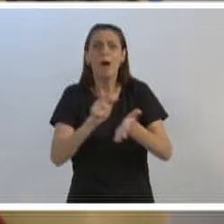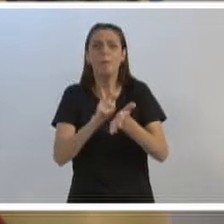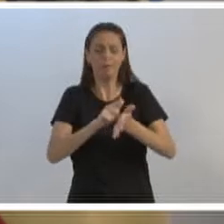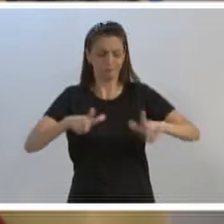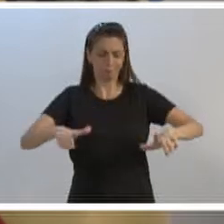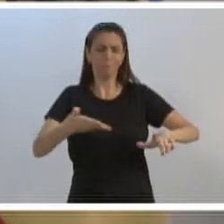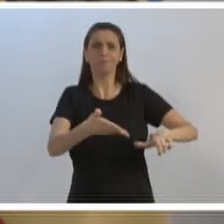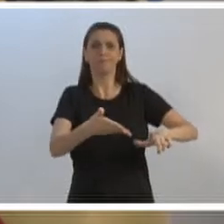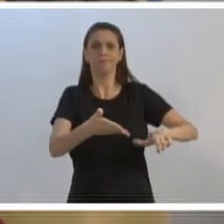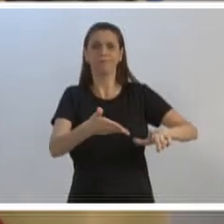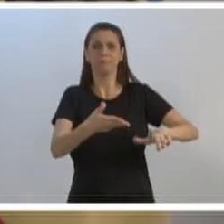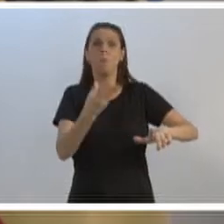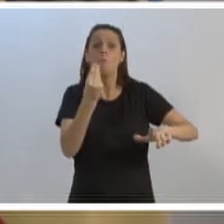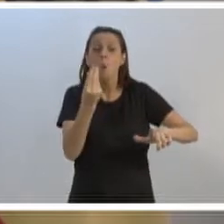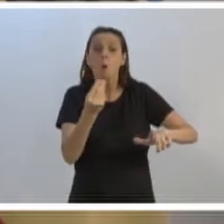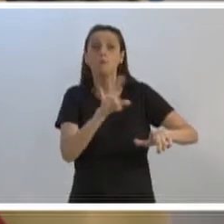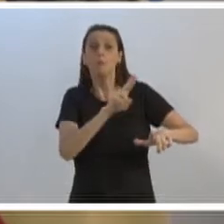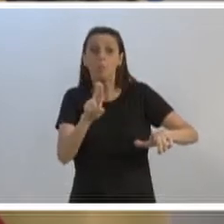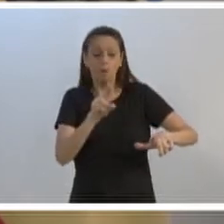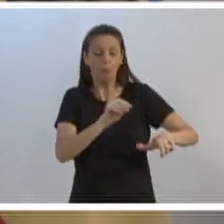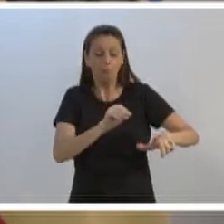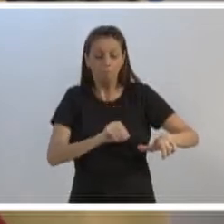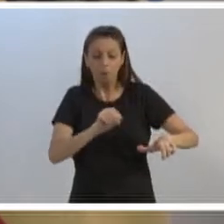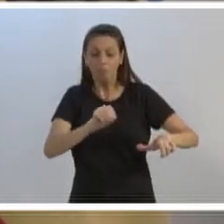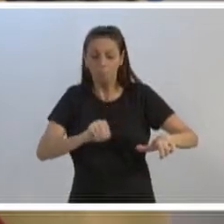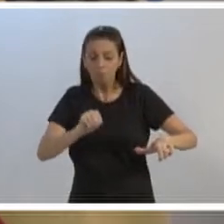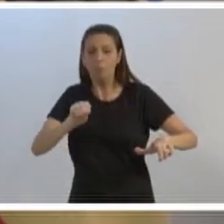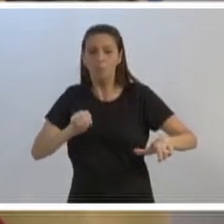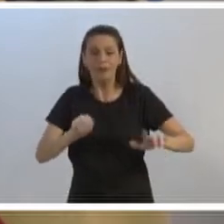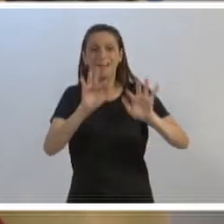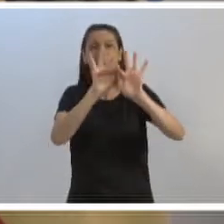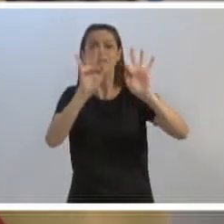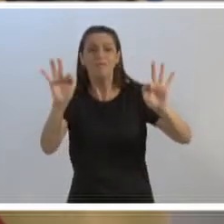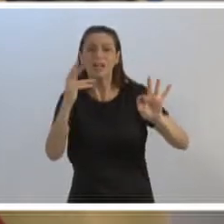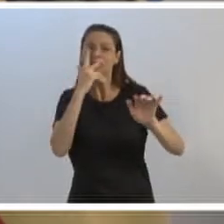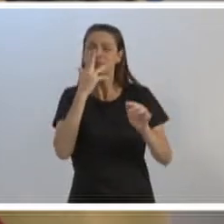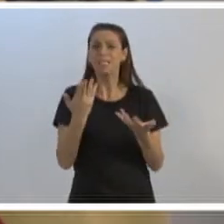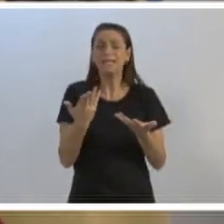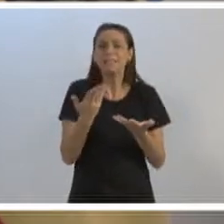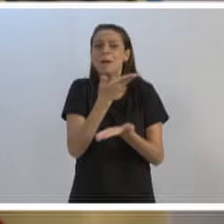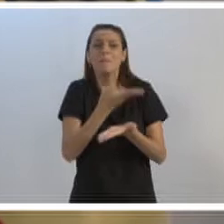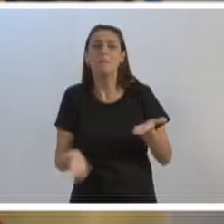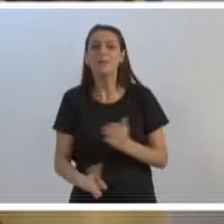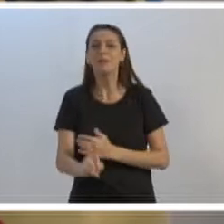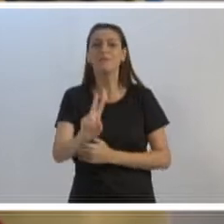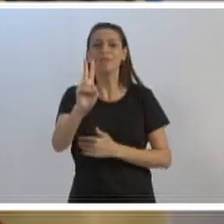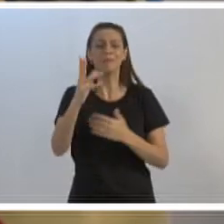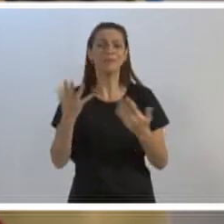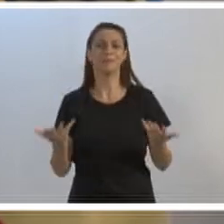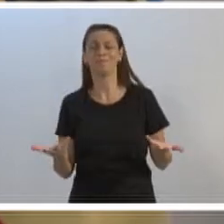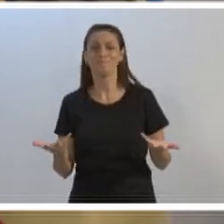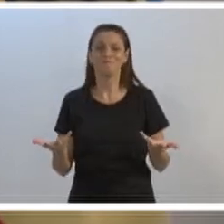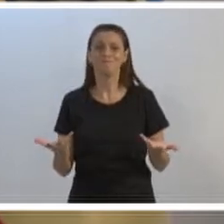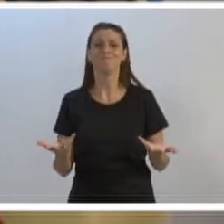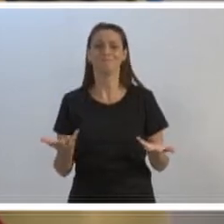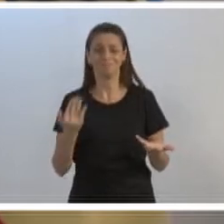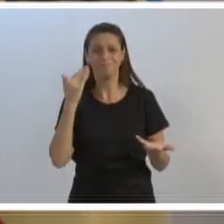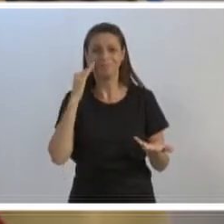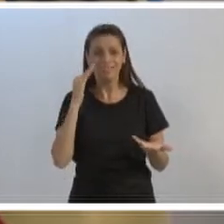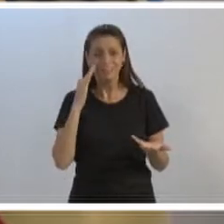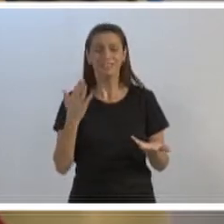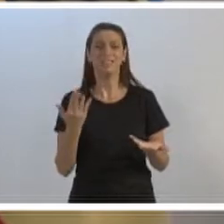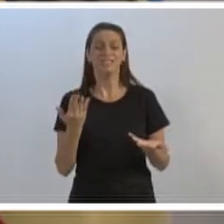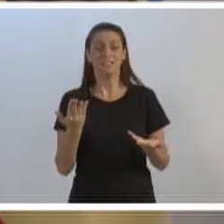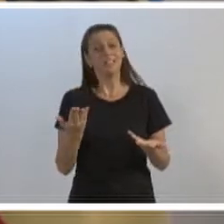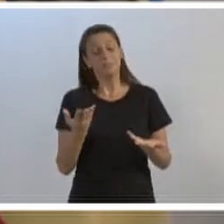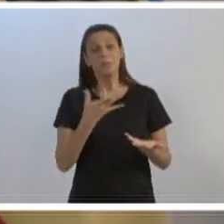do diploma e os dizeres vão ficar praticamente insignificantes ali. Eu falo que